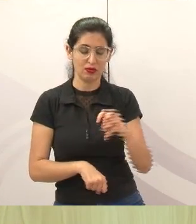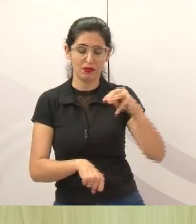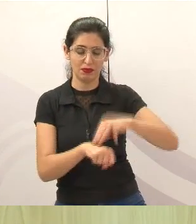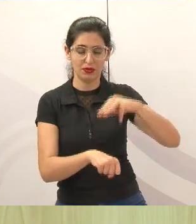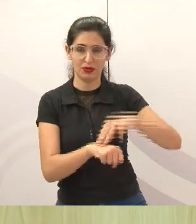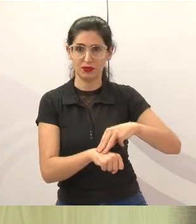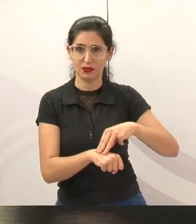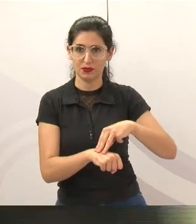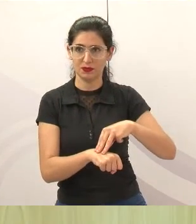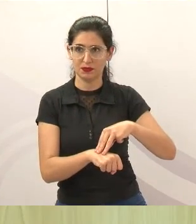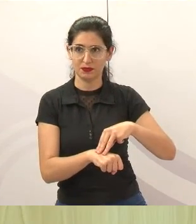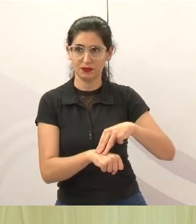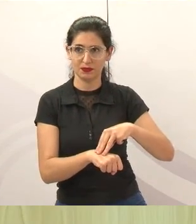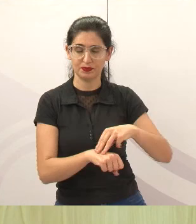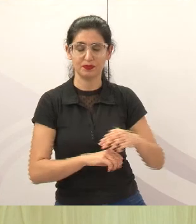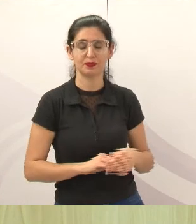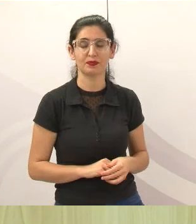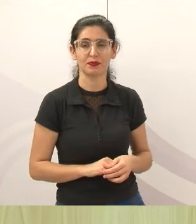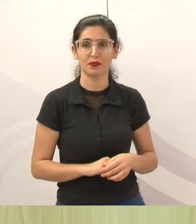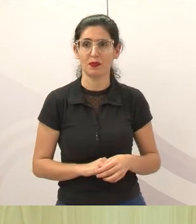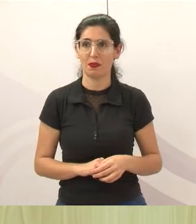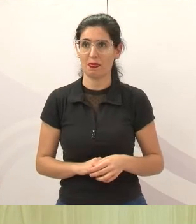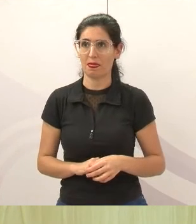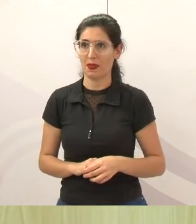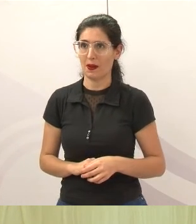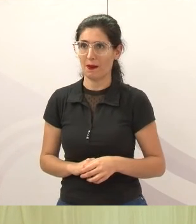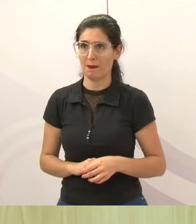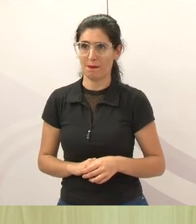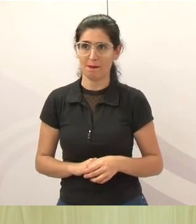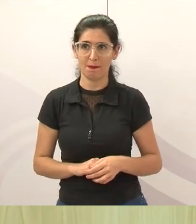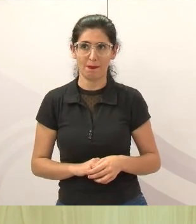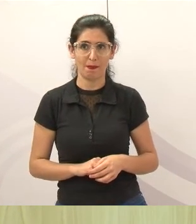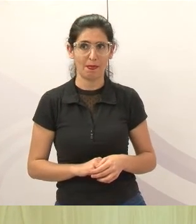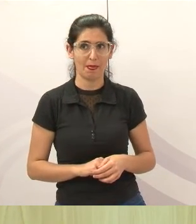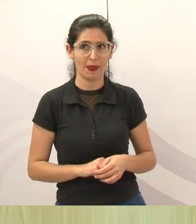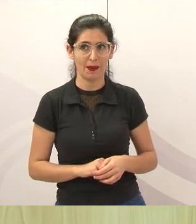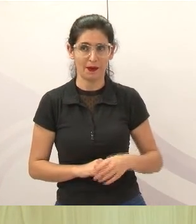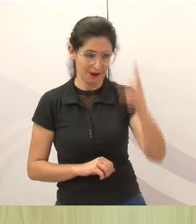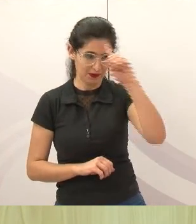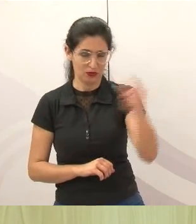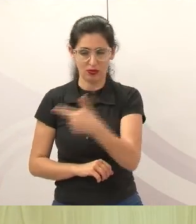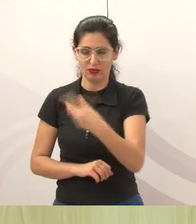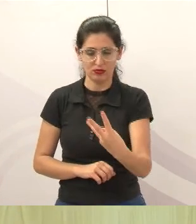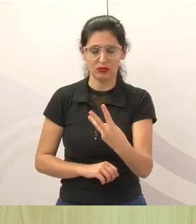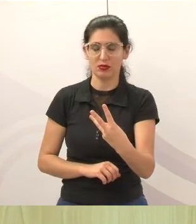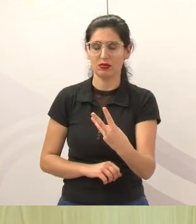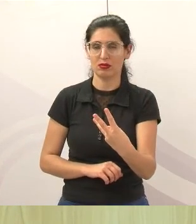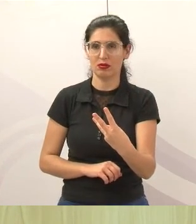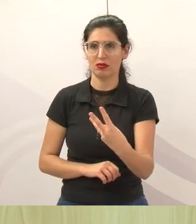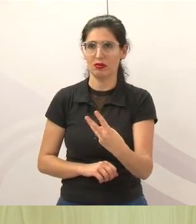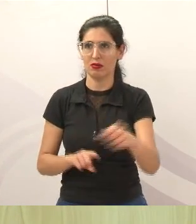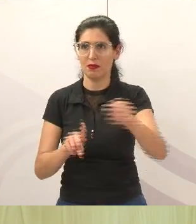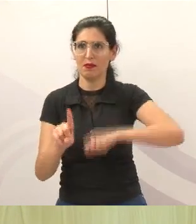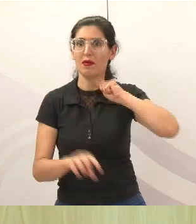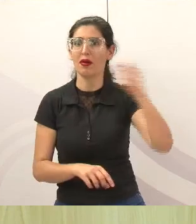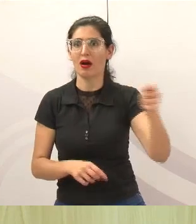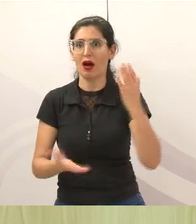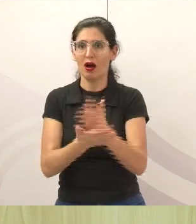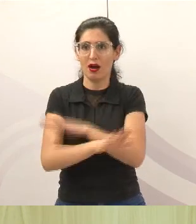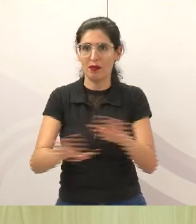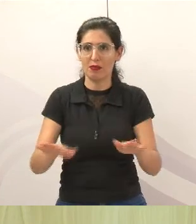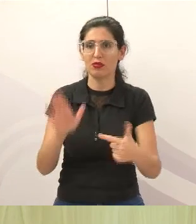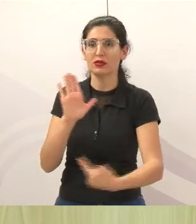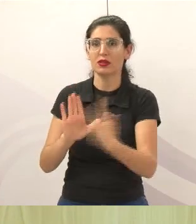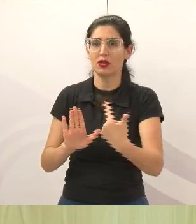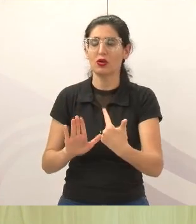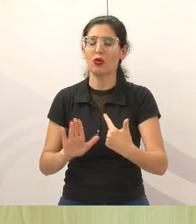13h45, declaro, às 13h45 do dia 23, declaro encerrada a segunda